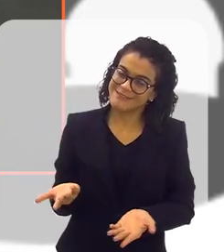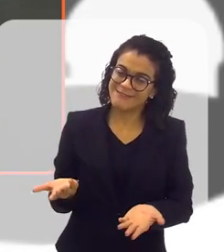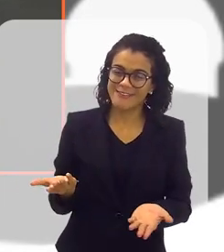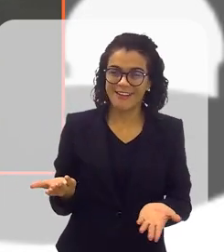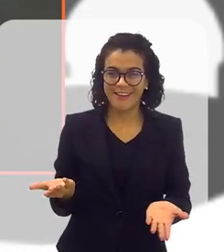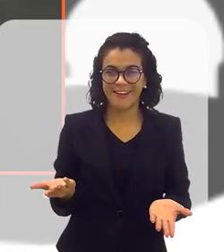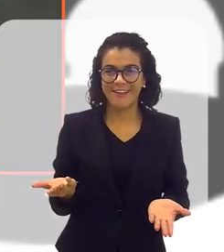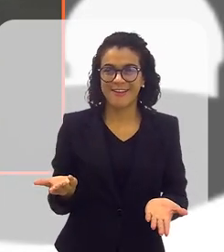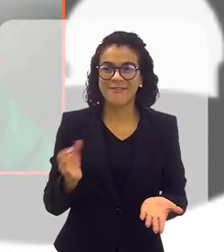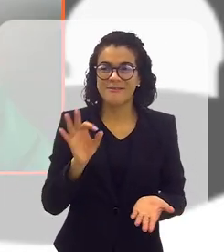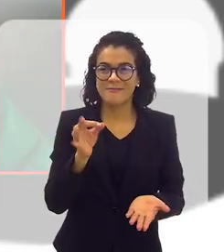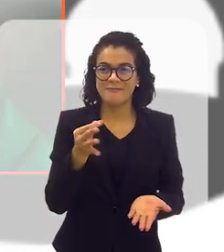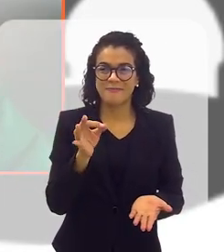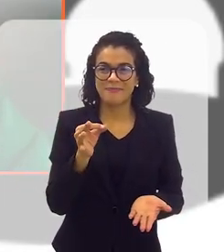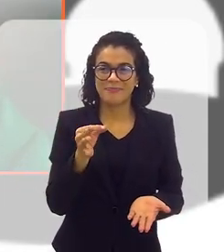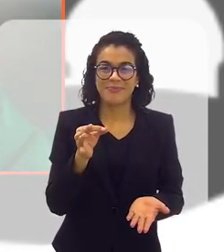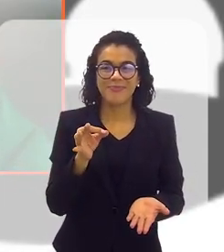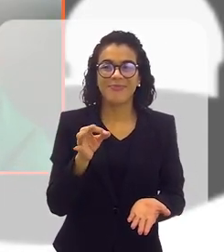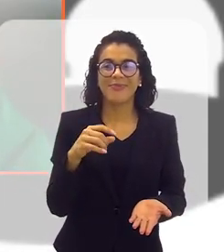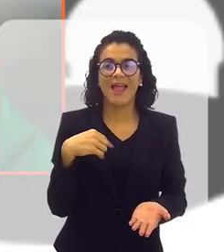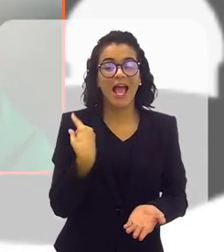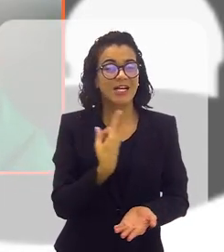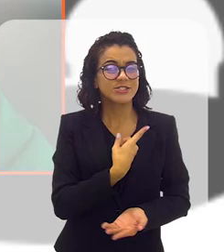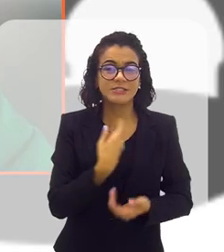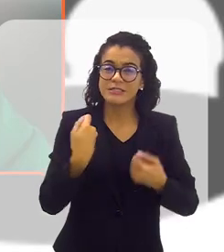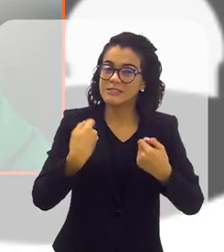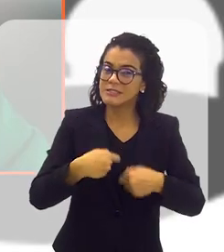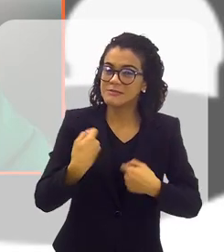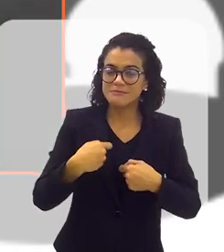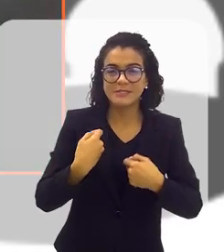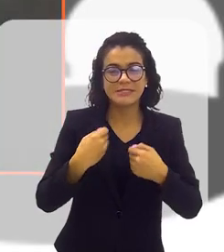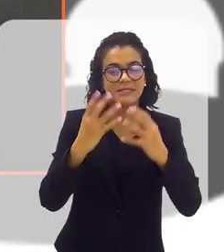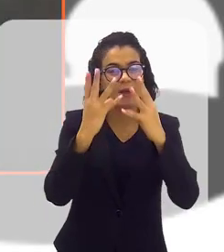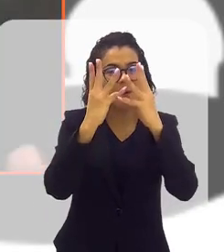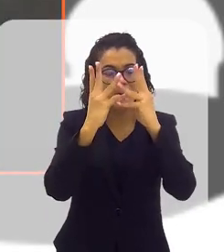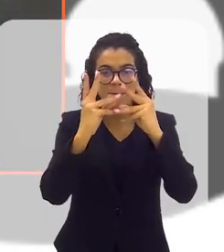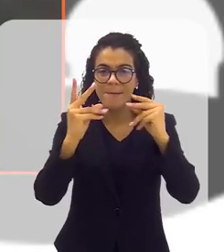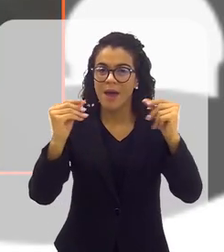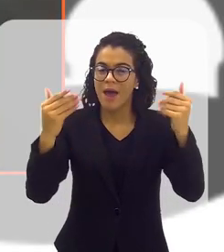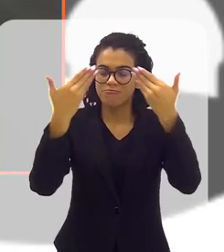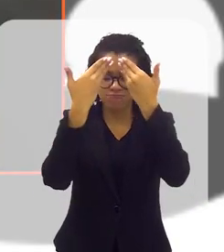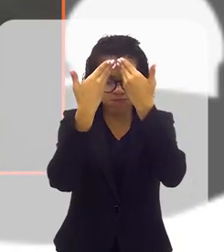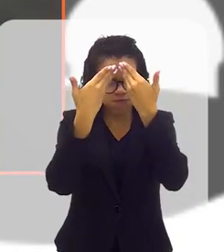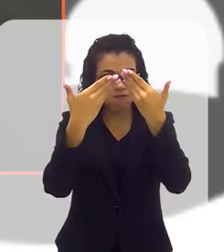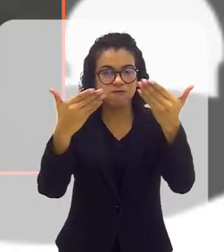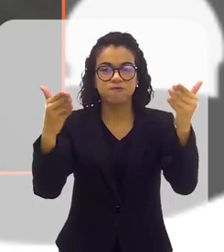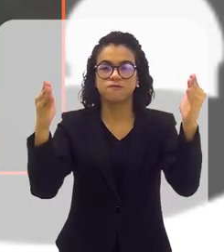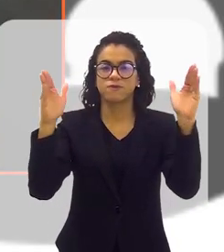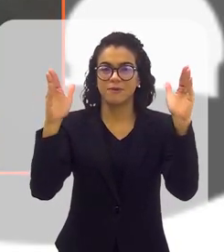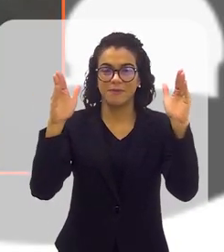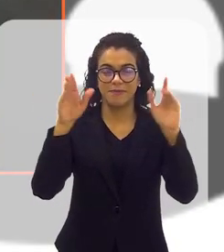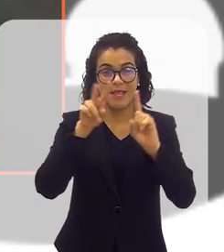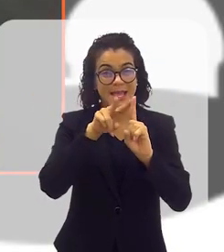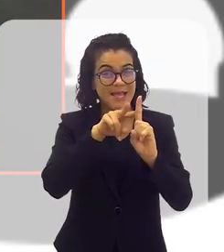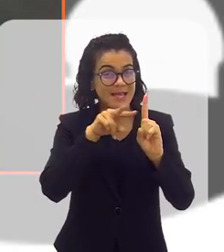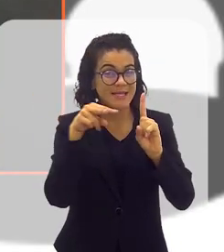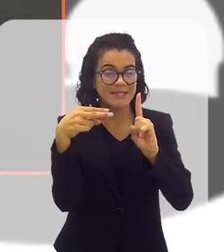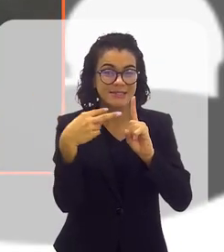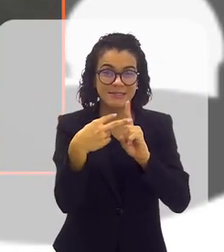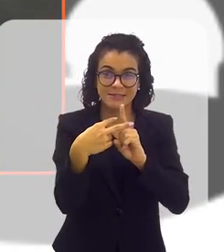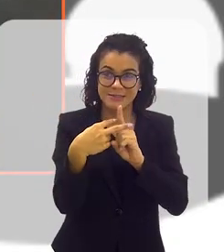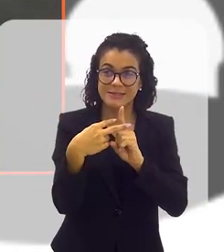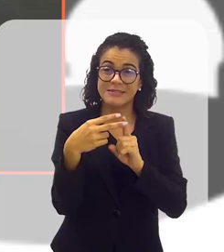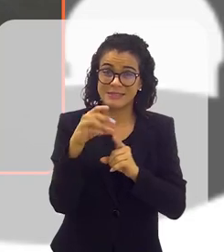tempo. Então, Agora, a gente precisa desmistificar esta